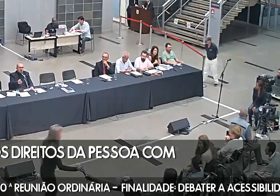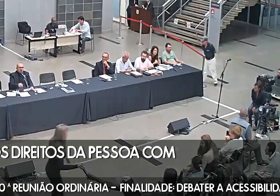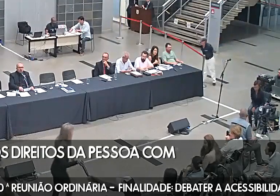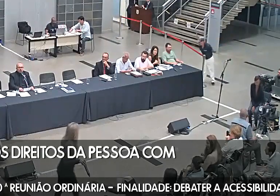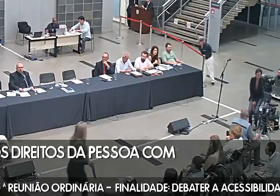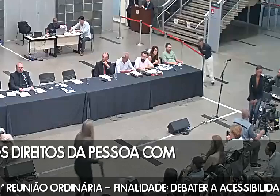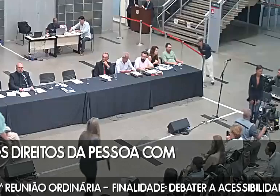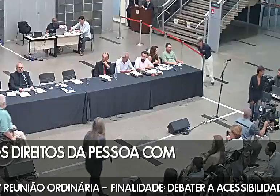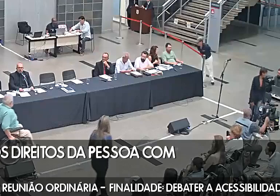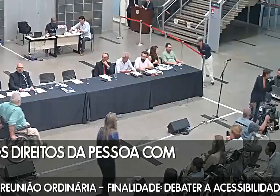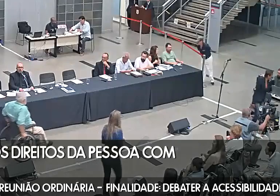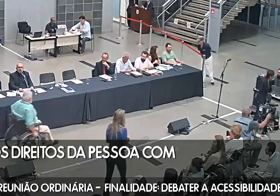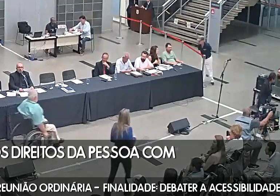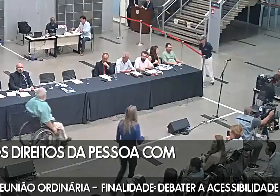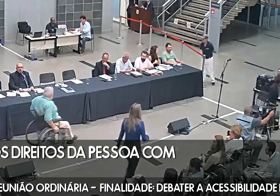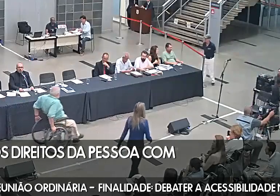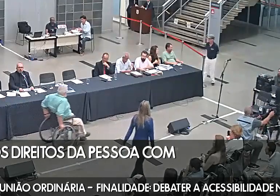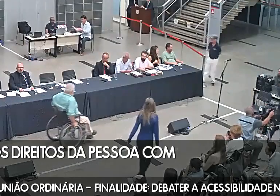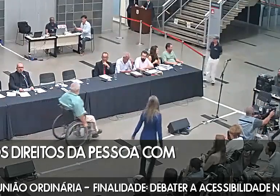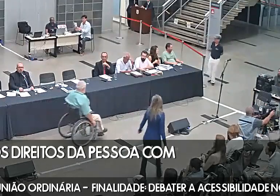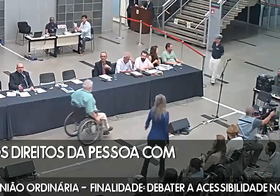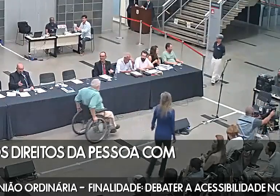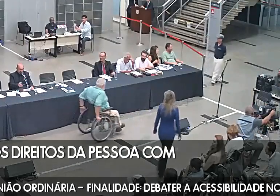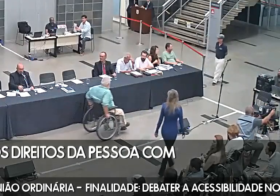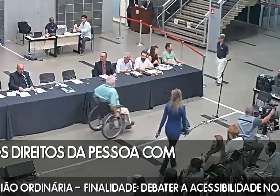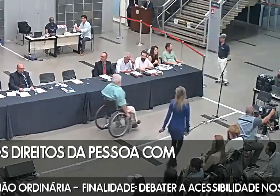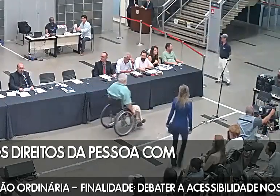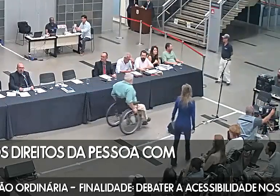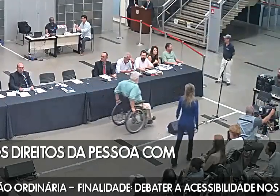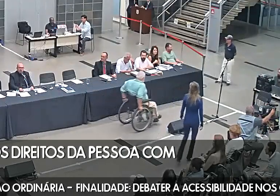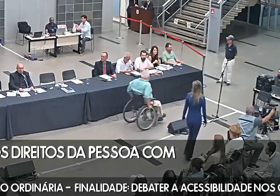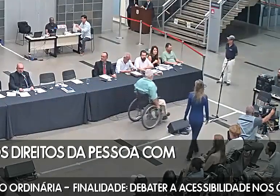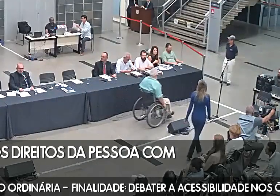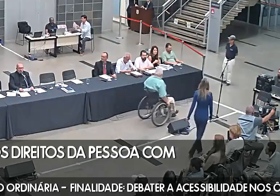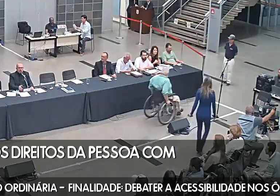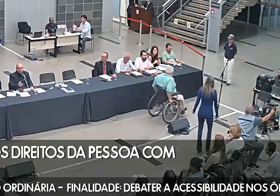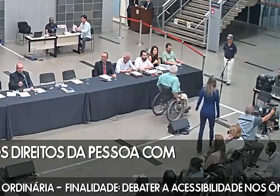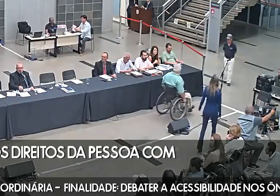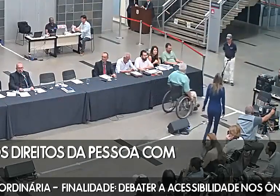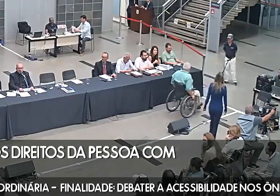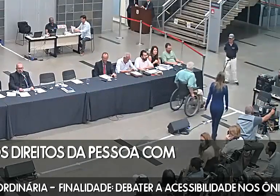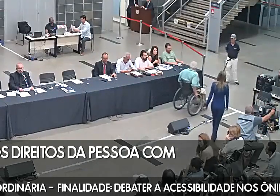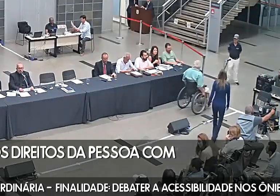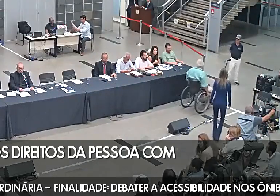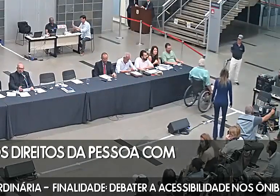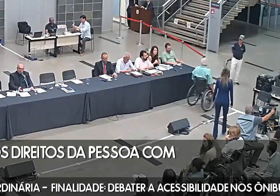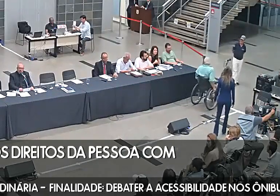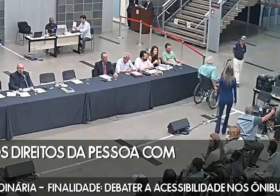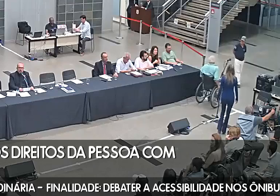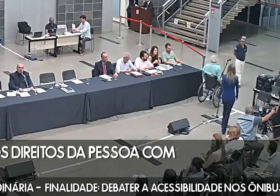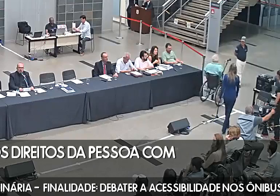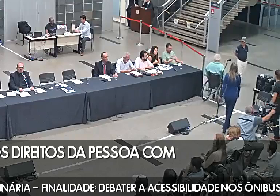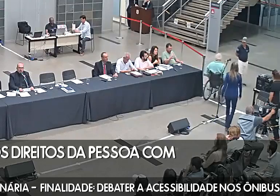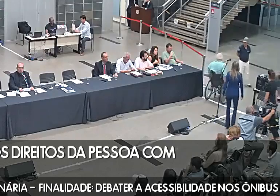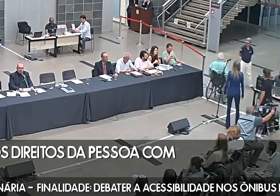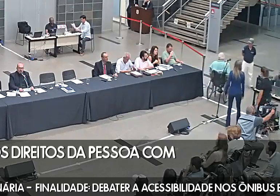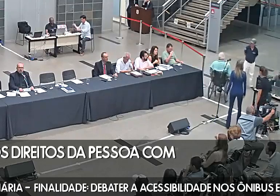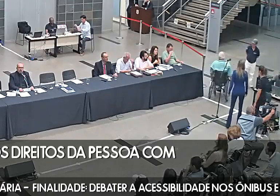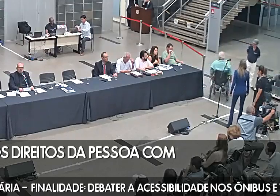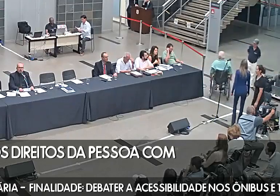e Vilma Vilma agradeço a sugestão inclusive nós vamos conversar